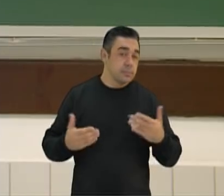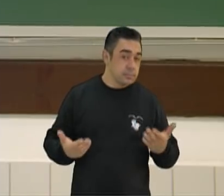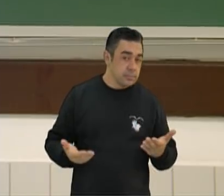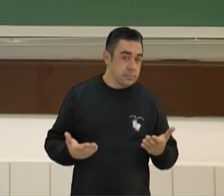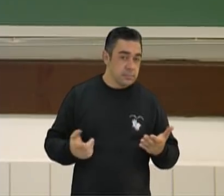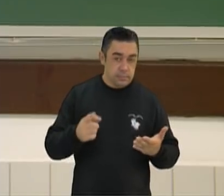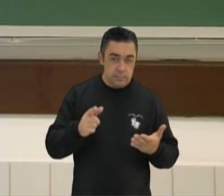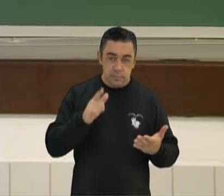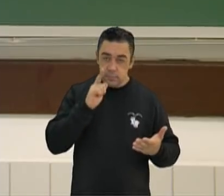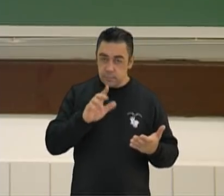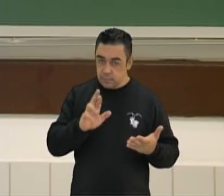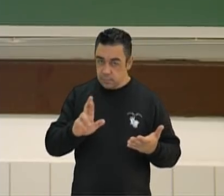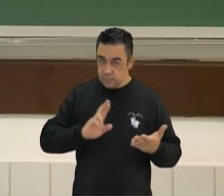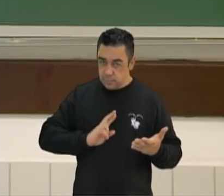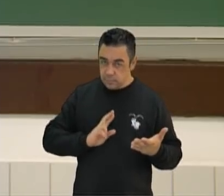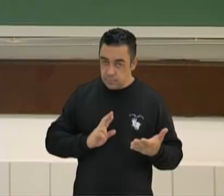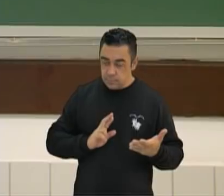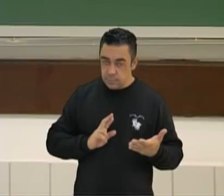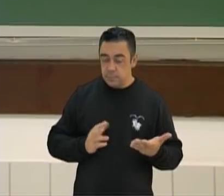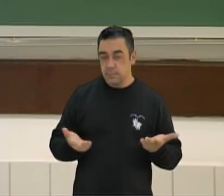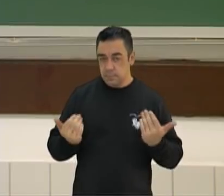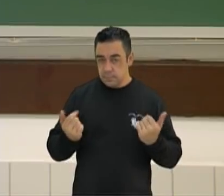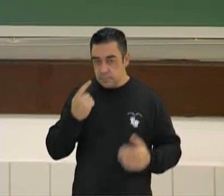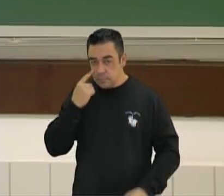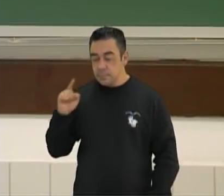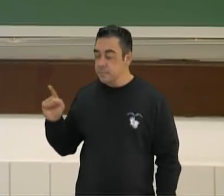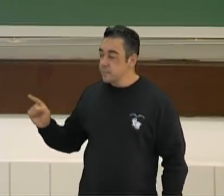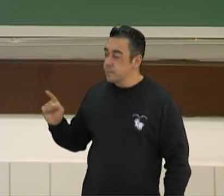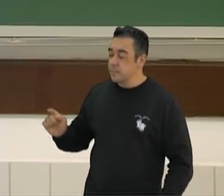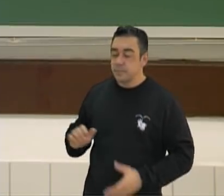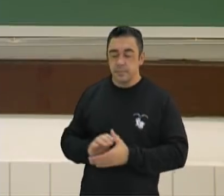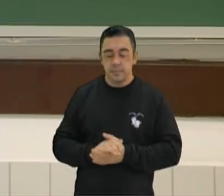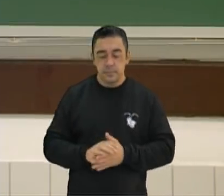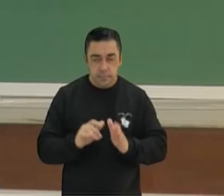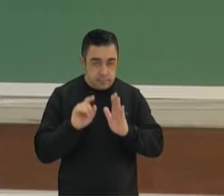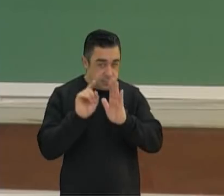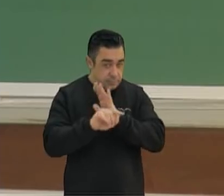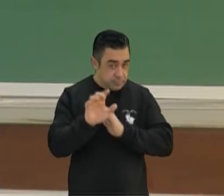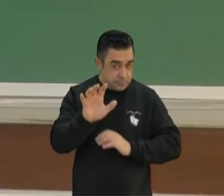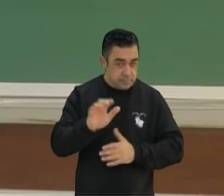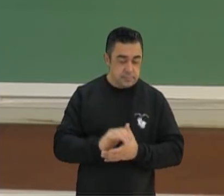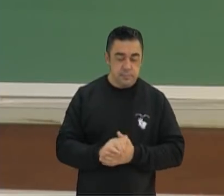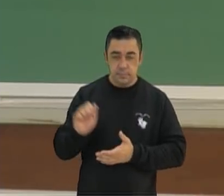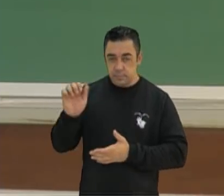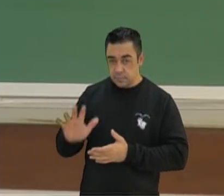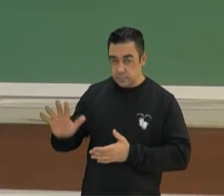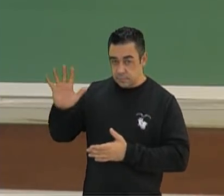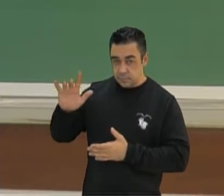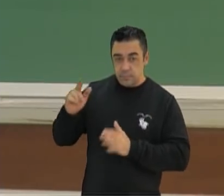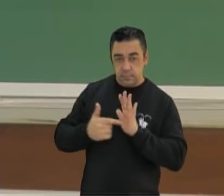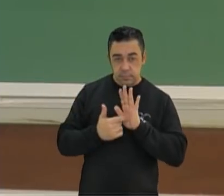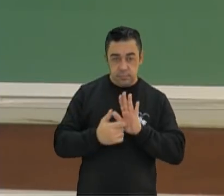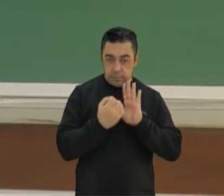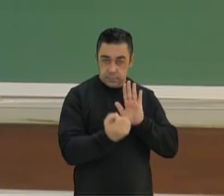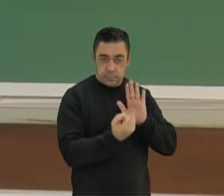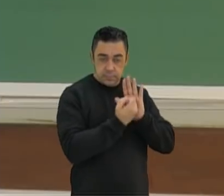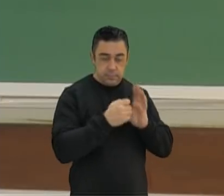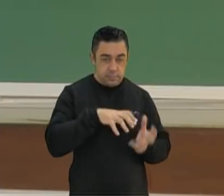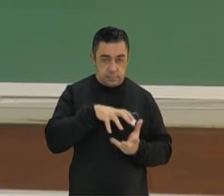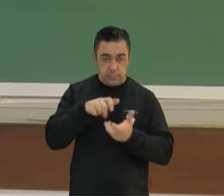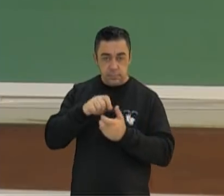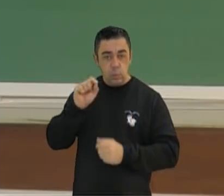Então, conseguiu responder? Vamos lá. A questão é: a imagem ao lado é um símbolo mundial